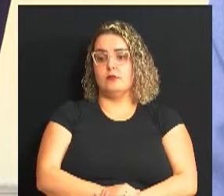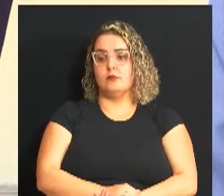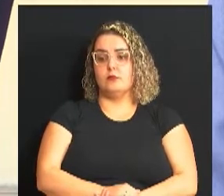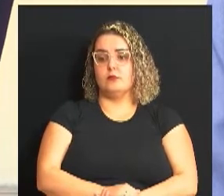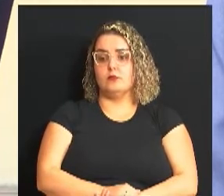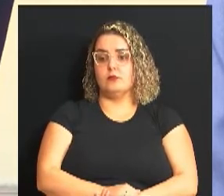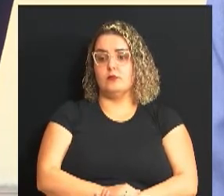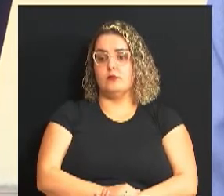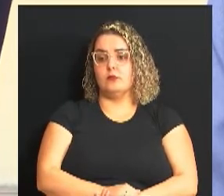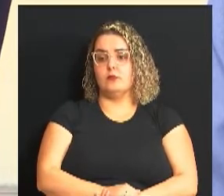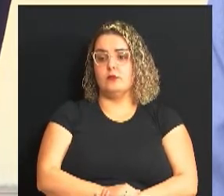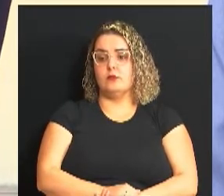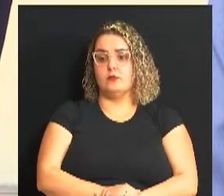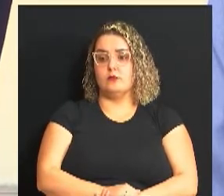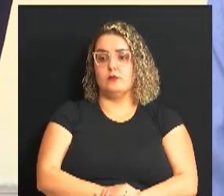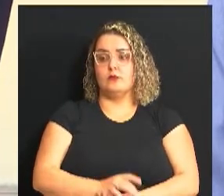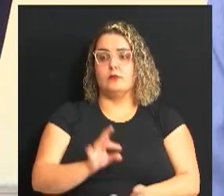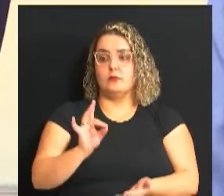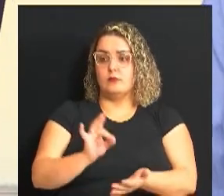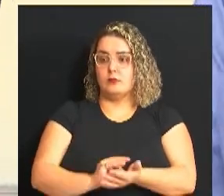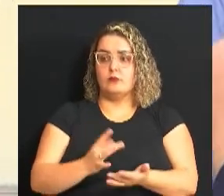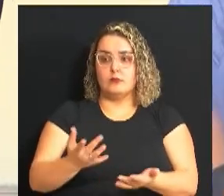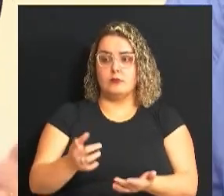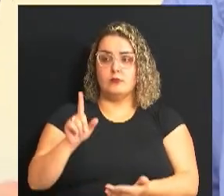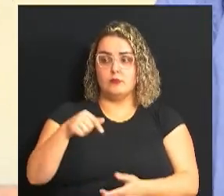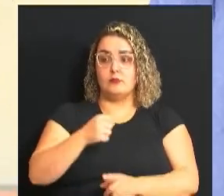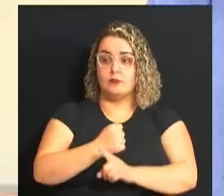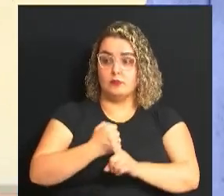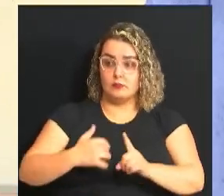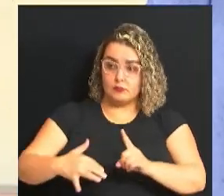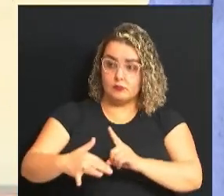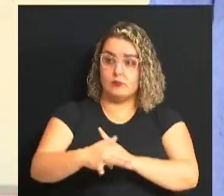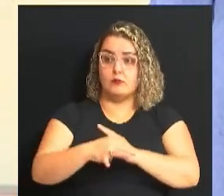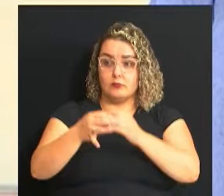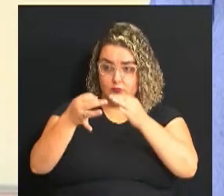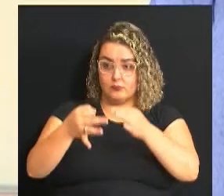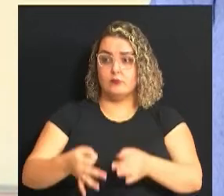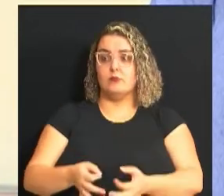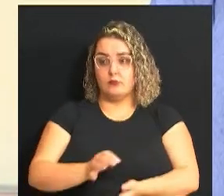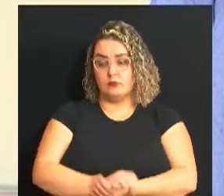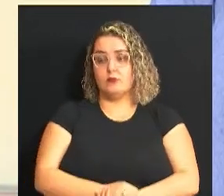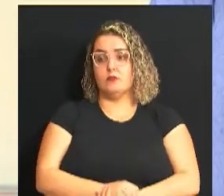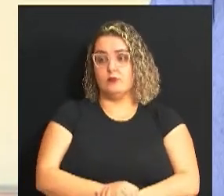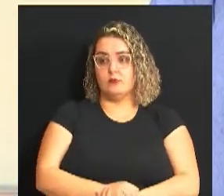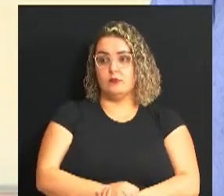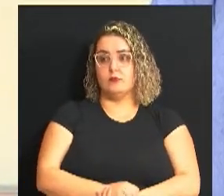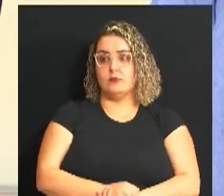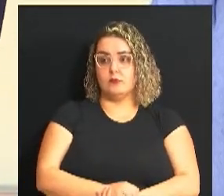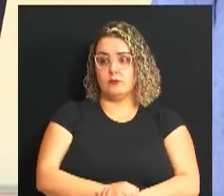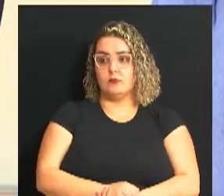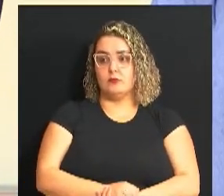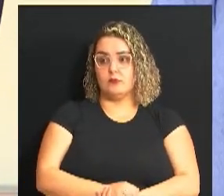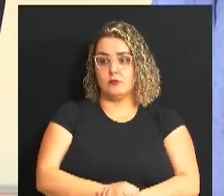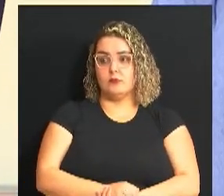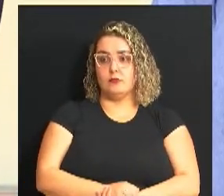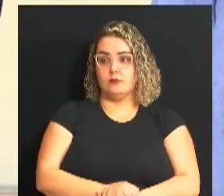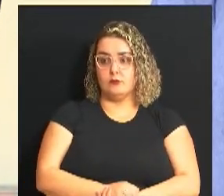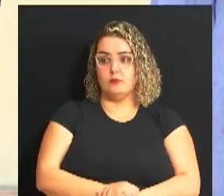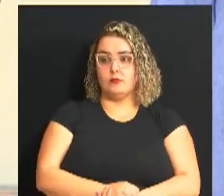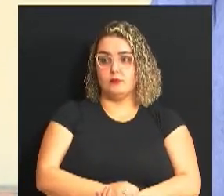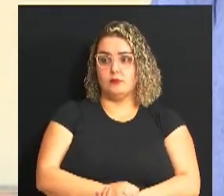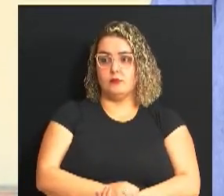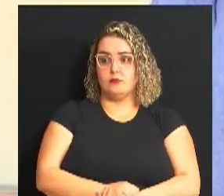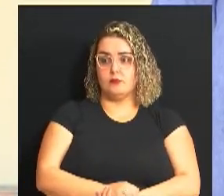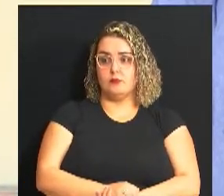é altamente social, ela é justa, tá? E da nossa parte, nós